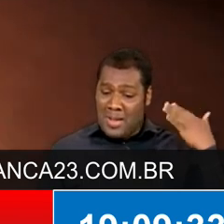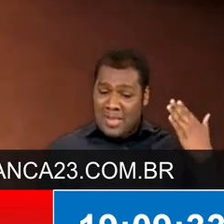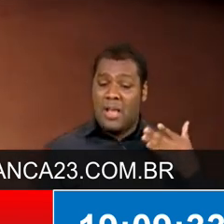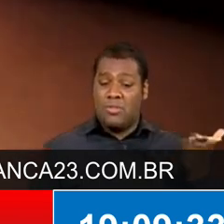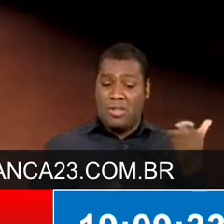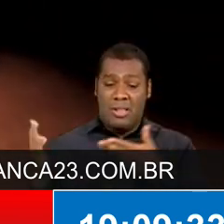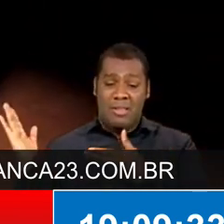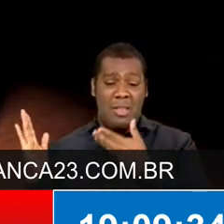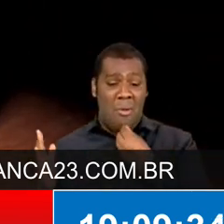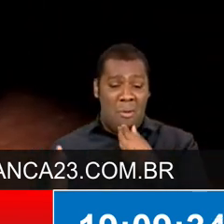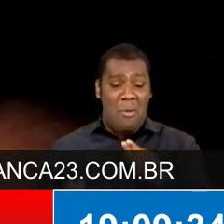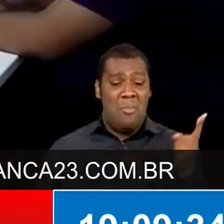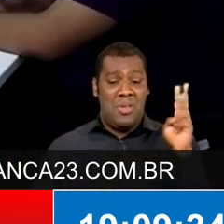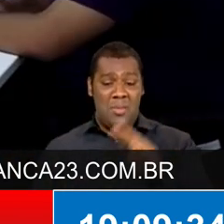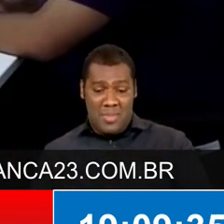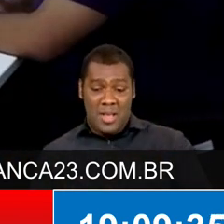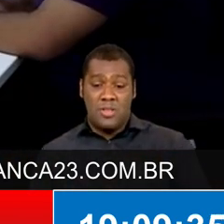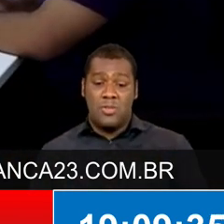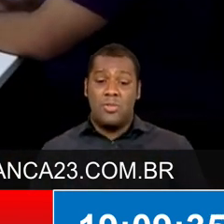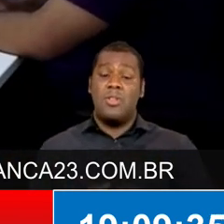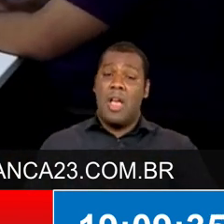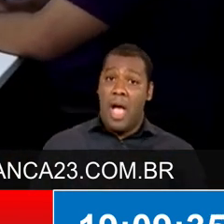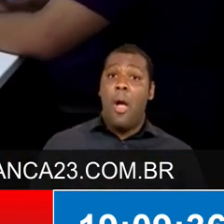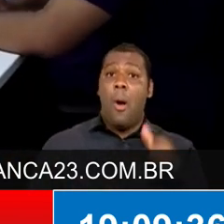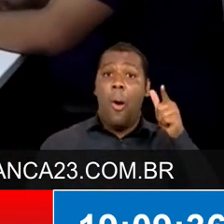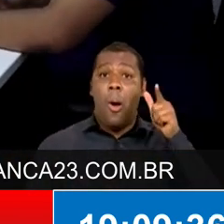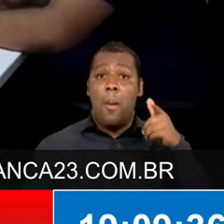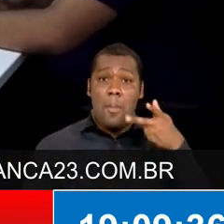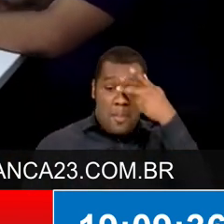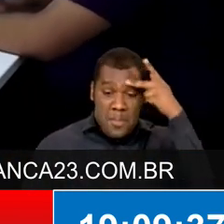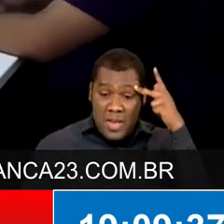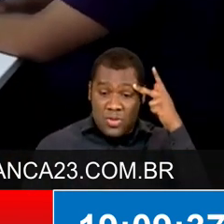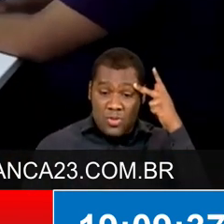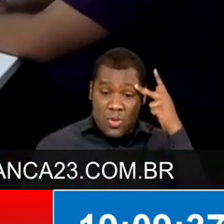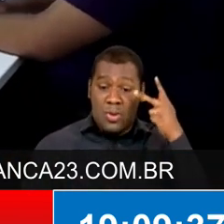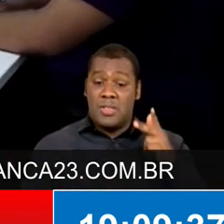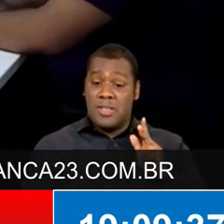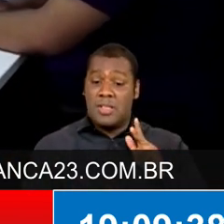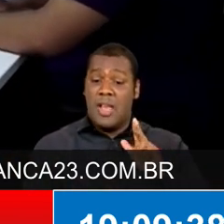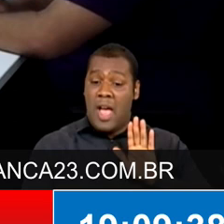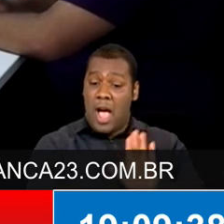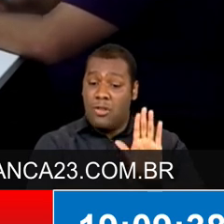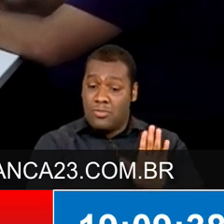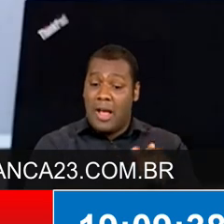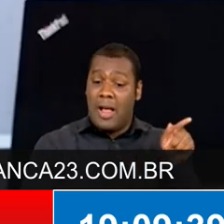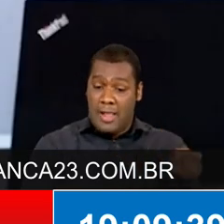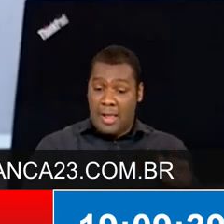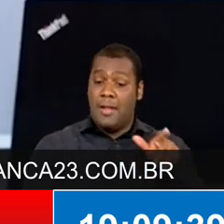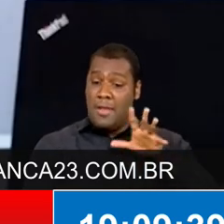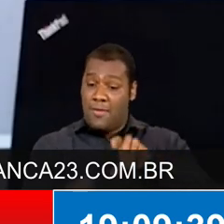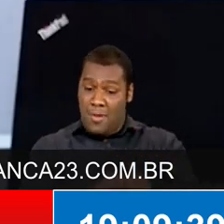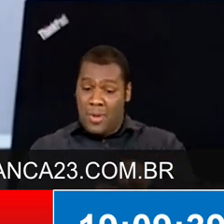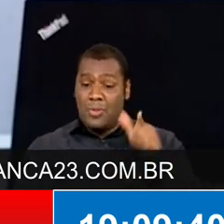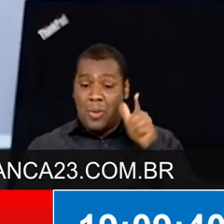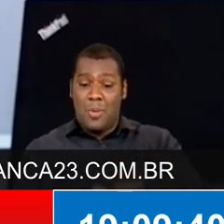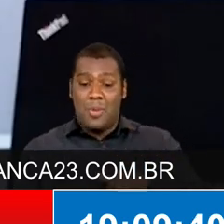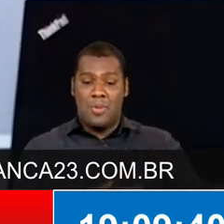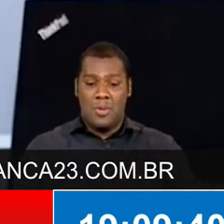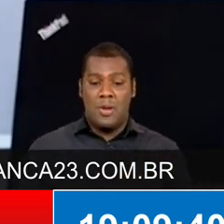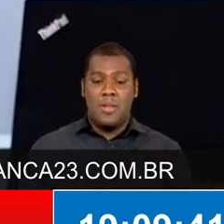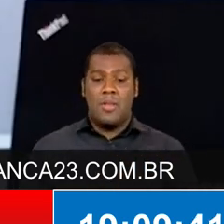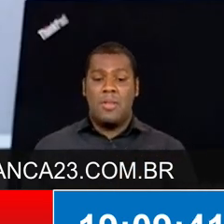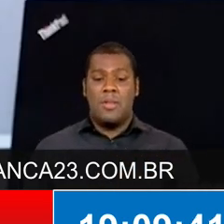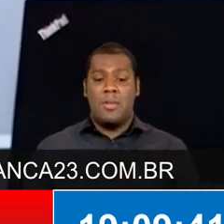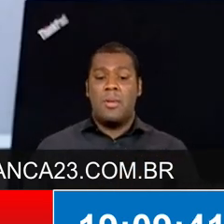sistema prisional e conseguiu se formar graças à ajuda que recebeu do Instituto Fênix. É aquela coisa, né? A gente acredita que bandido